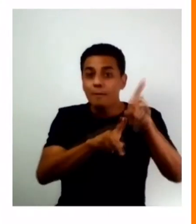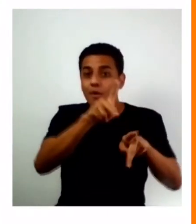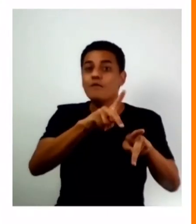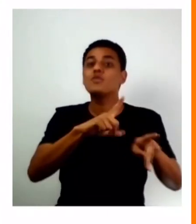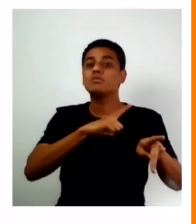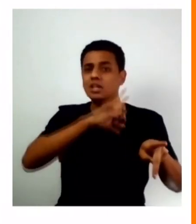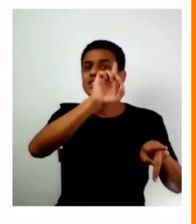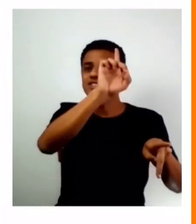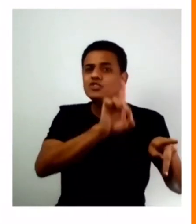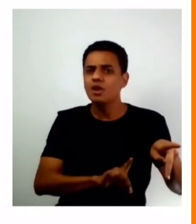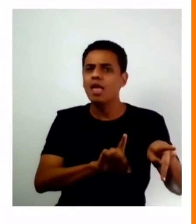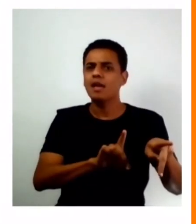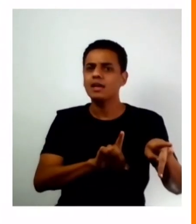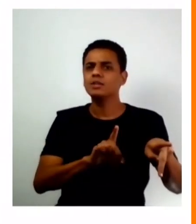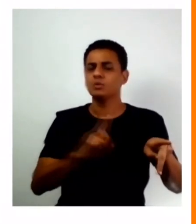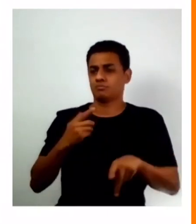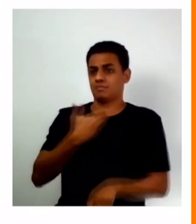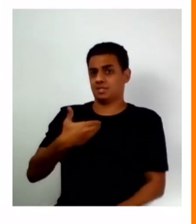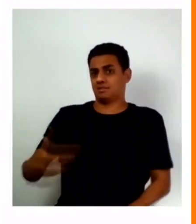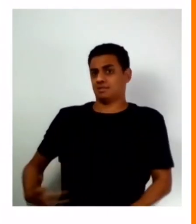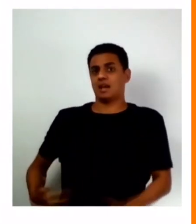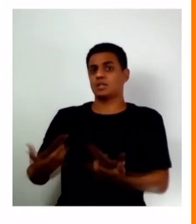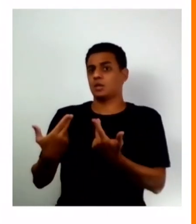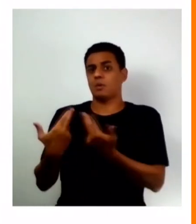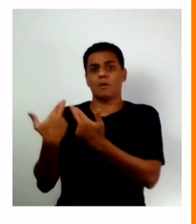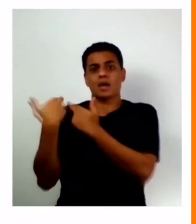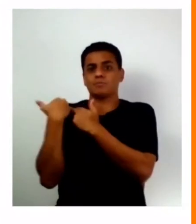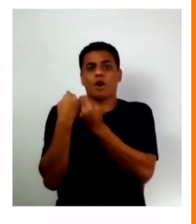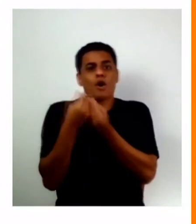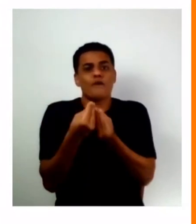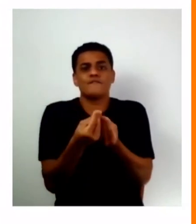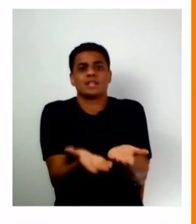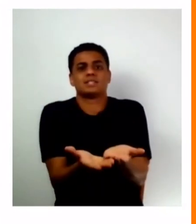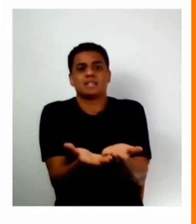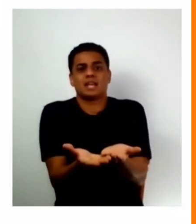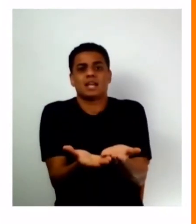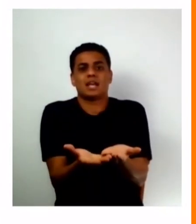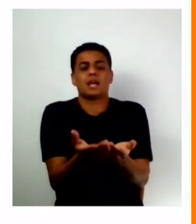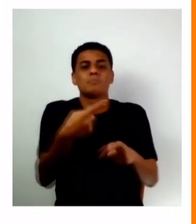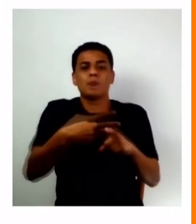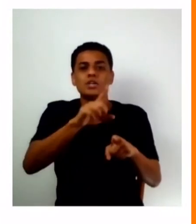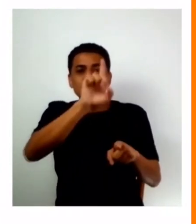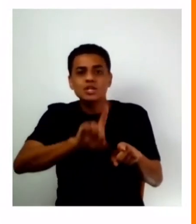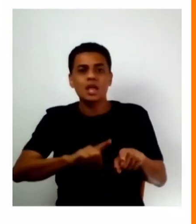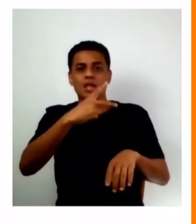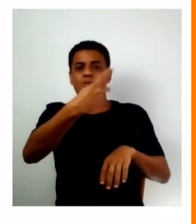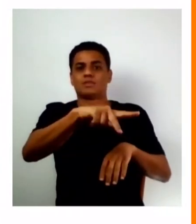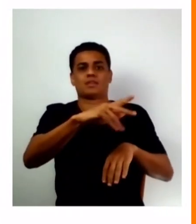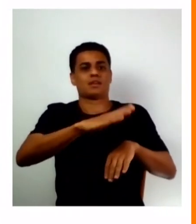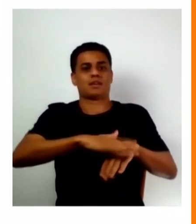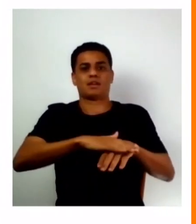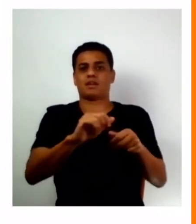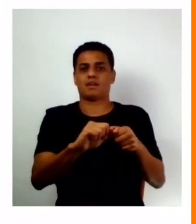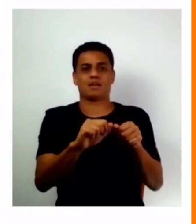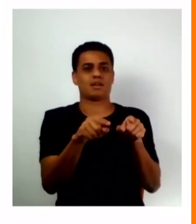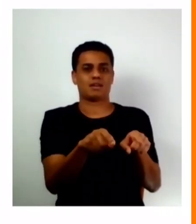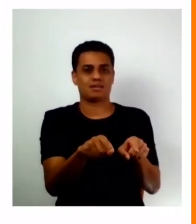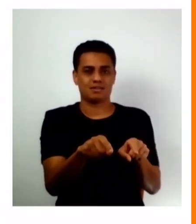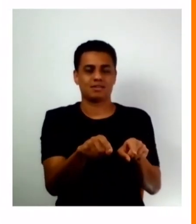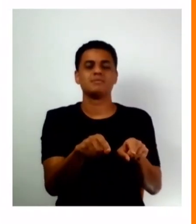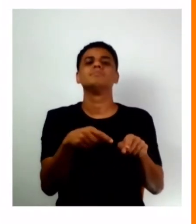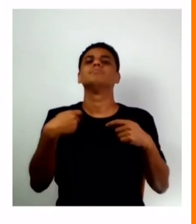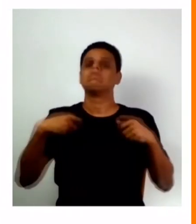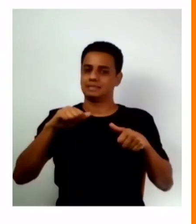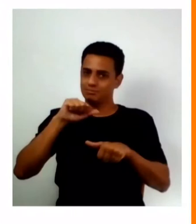direito. Então, aqui há uma base para formular políticas novas. Políticas